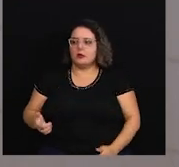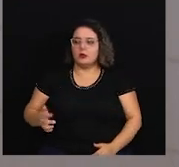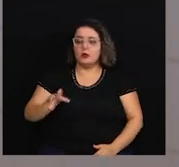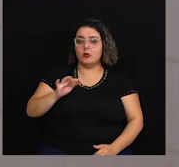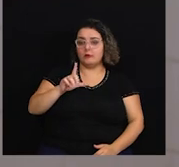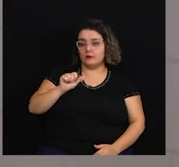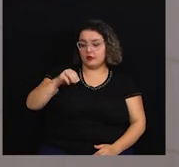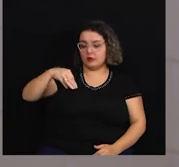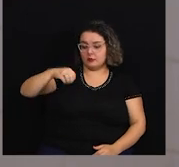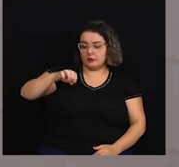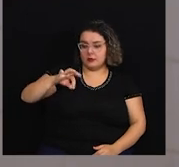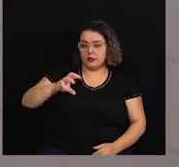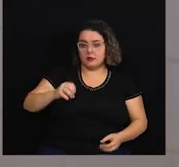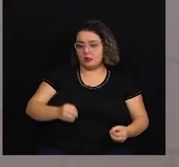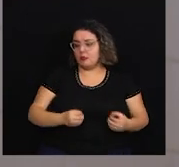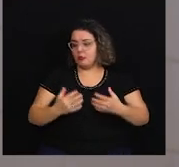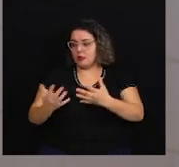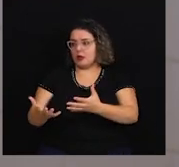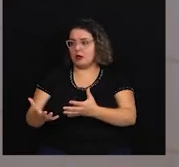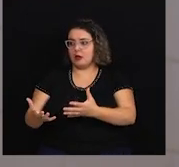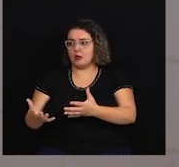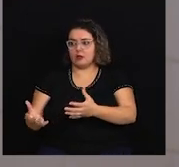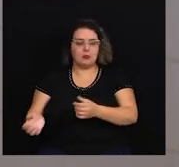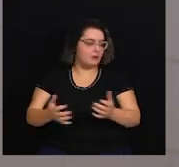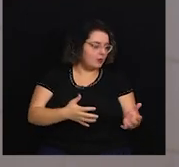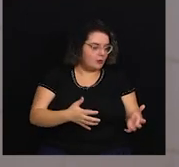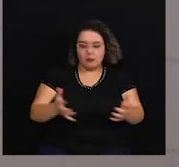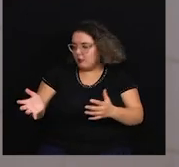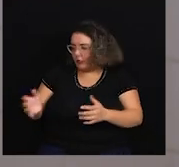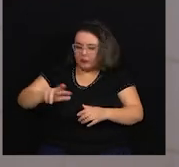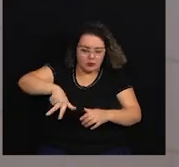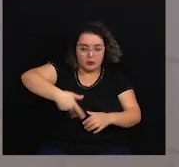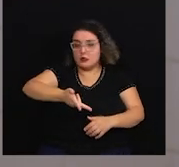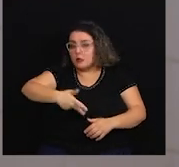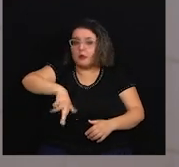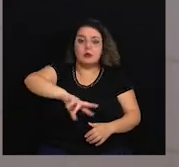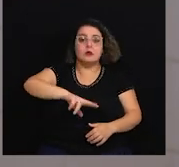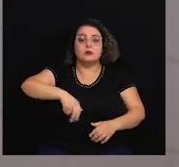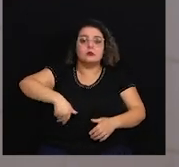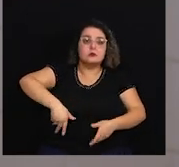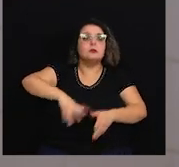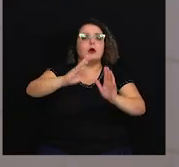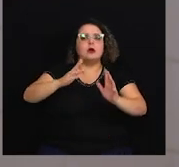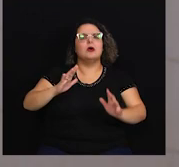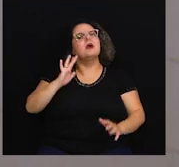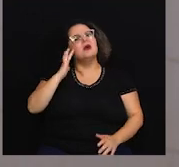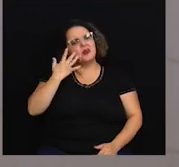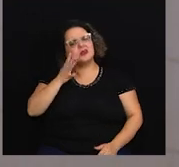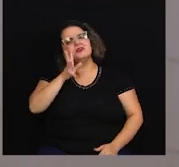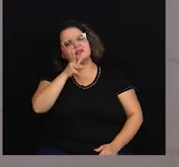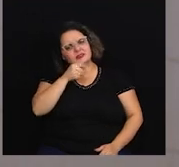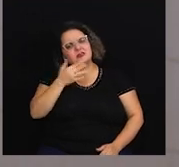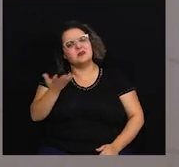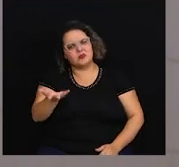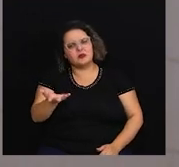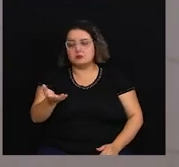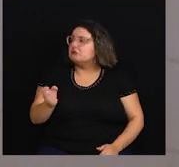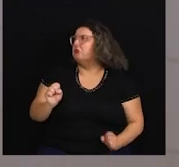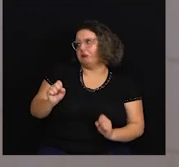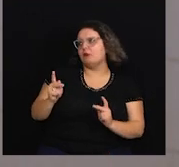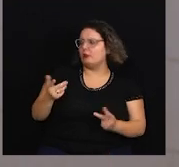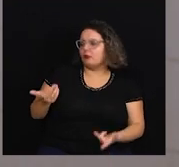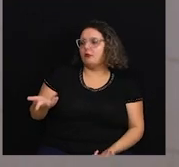Flamengo bateu a bola do americano americano pintou para lá ficou botar girou girou girou e chutou eu achei que demorou até tá